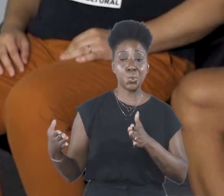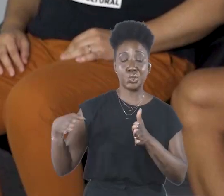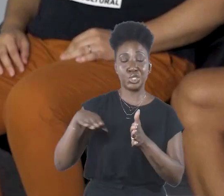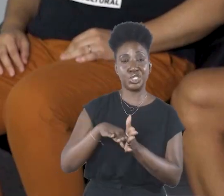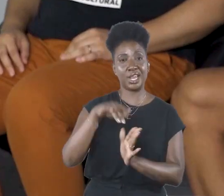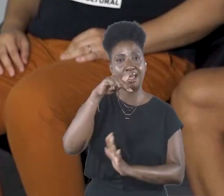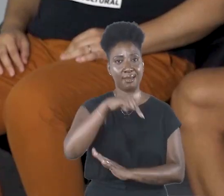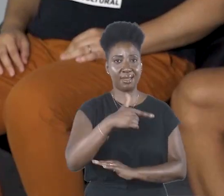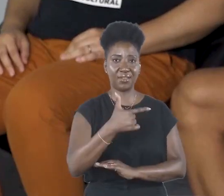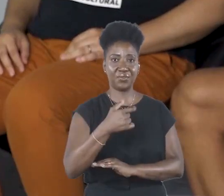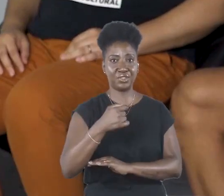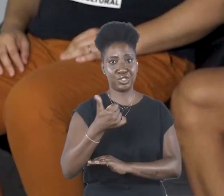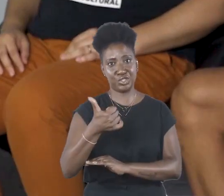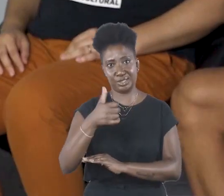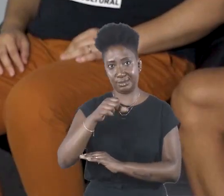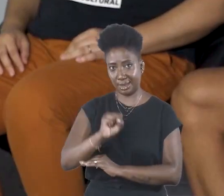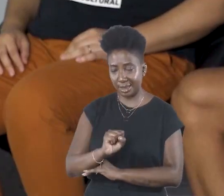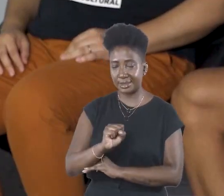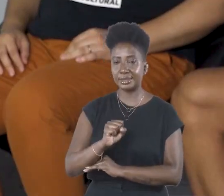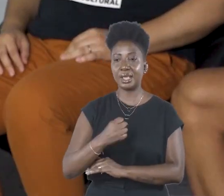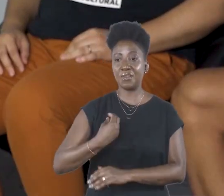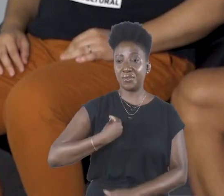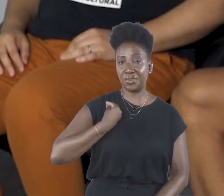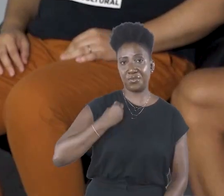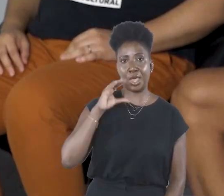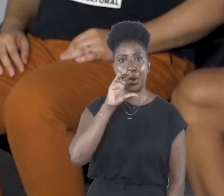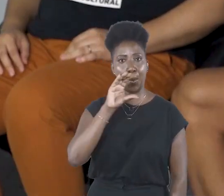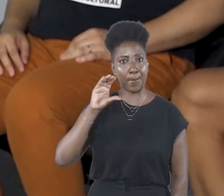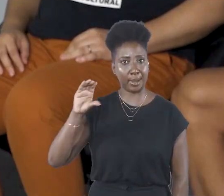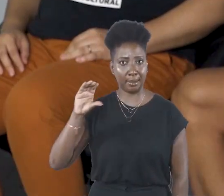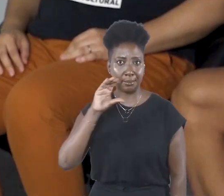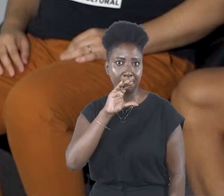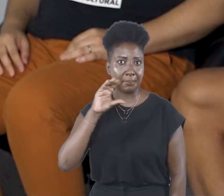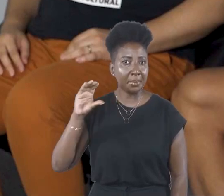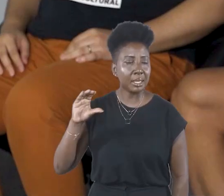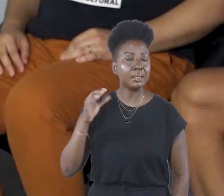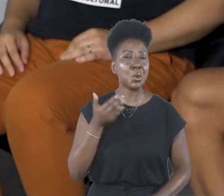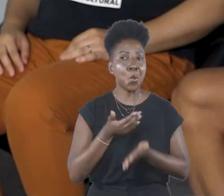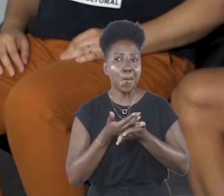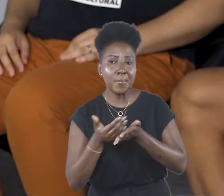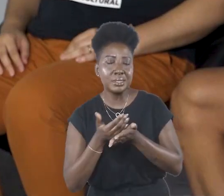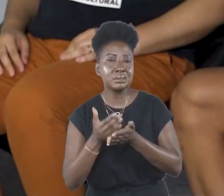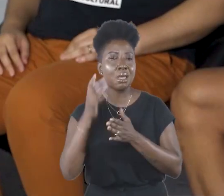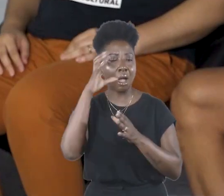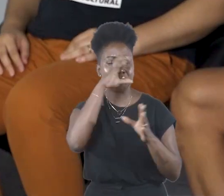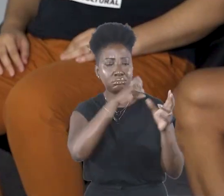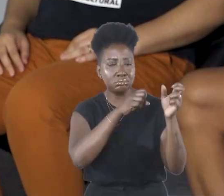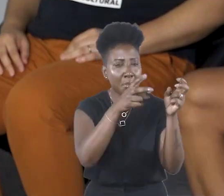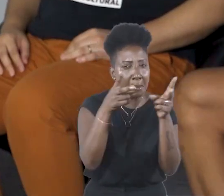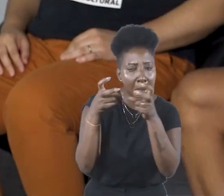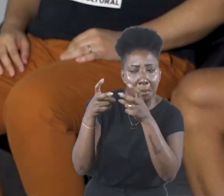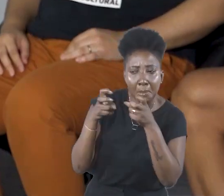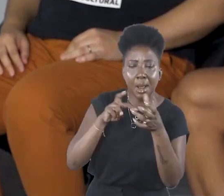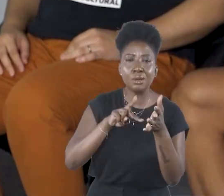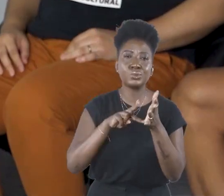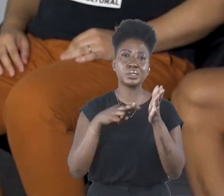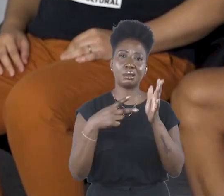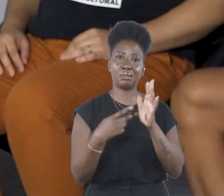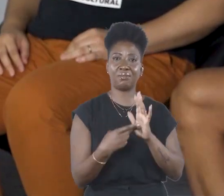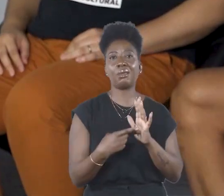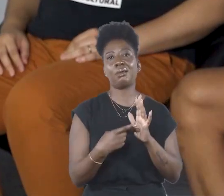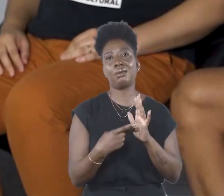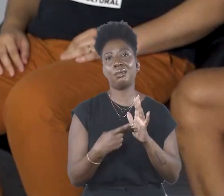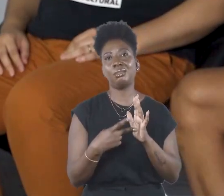2010 aqui no Brasil, fiz um Réveillon no Copacabana, então eu vi o que é um brasileiro, eu entendi o que é um carioca. E eu falei, é isso